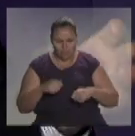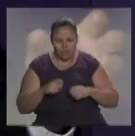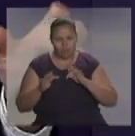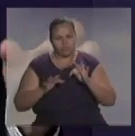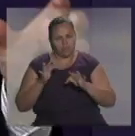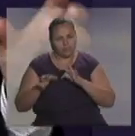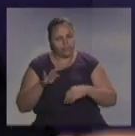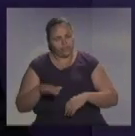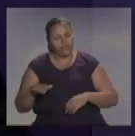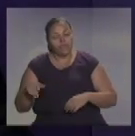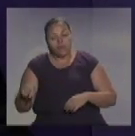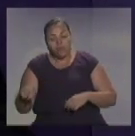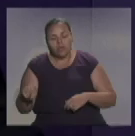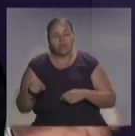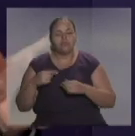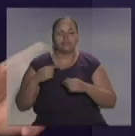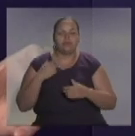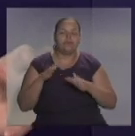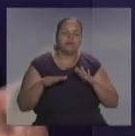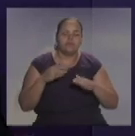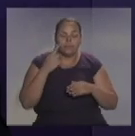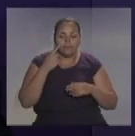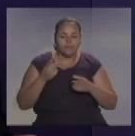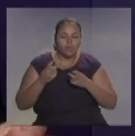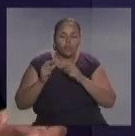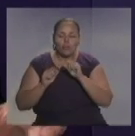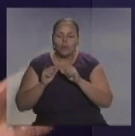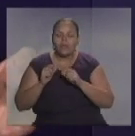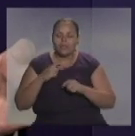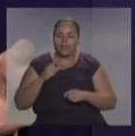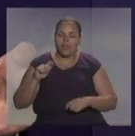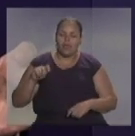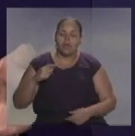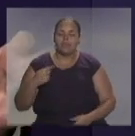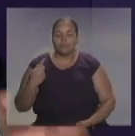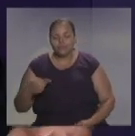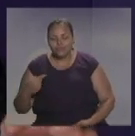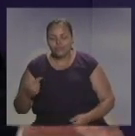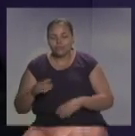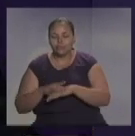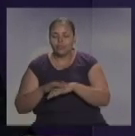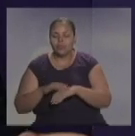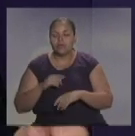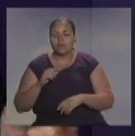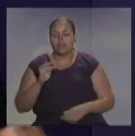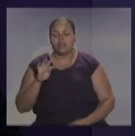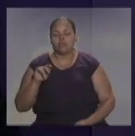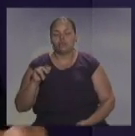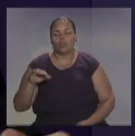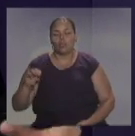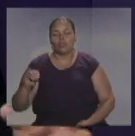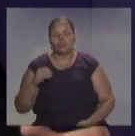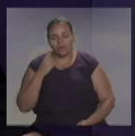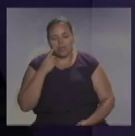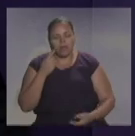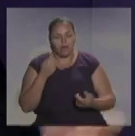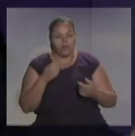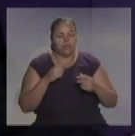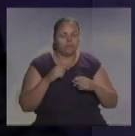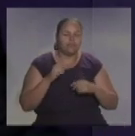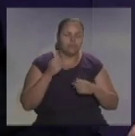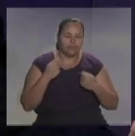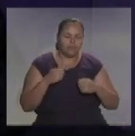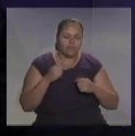tratamento, é um transtorno que a gente pode identificar e nesse momento é importante que o Estado, quer dizer, que a possibilidade